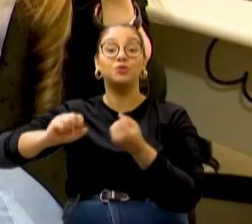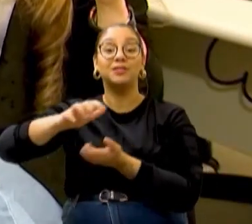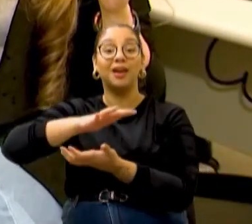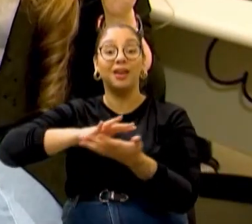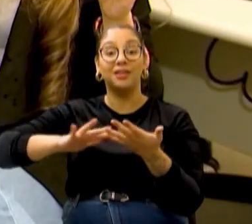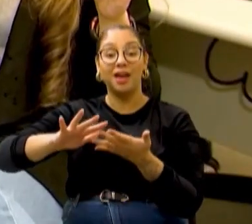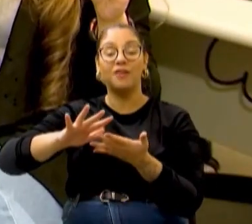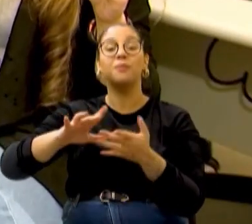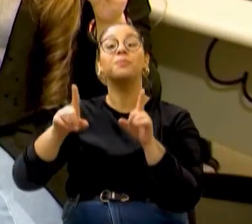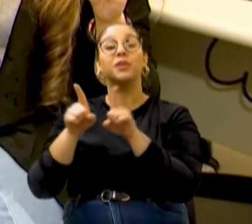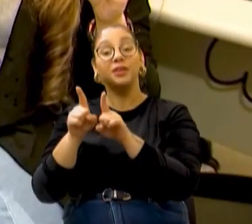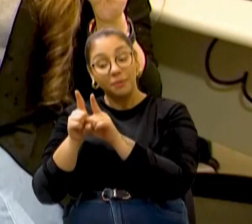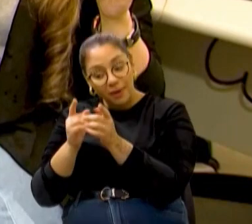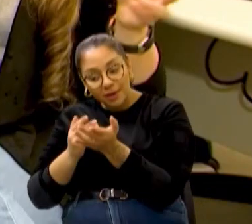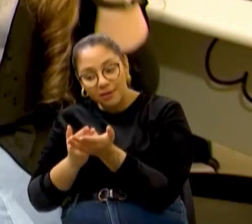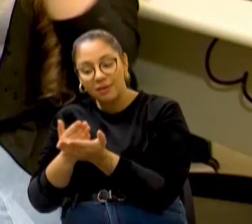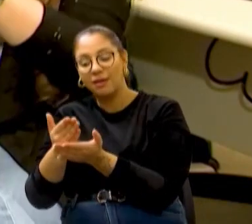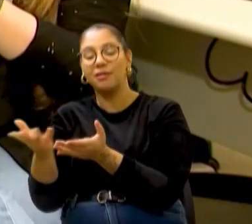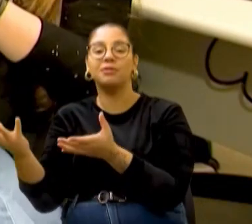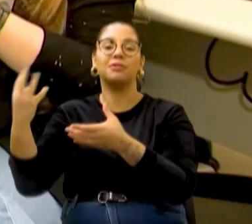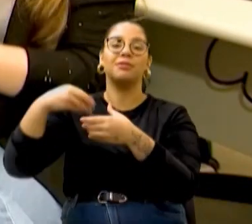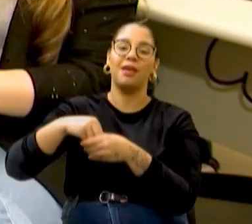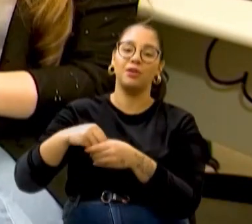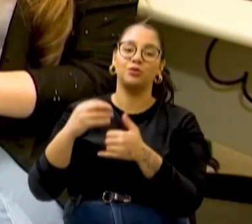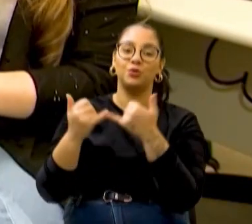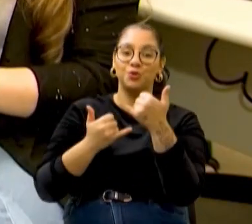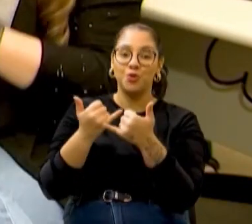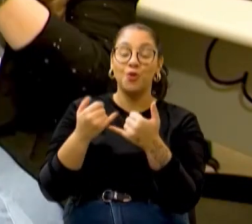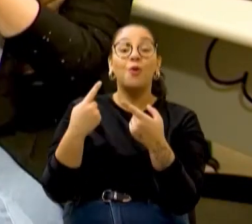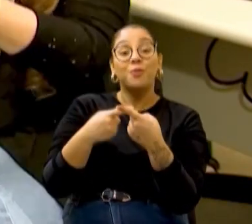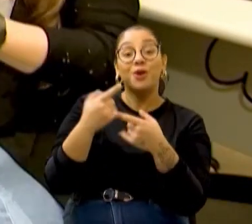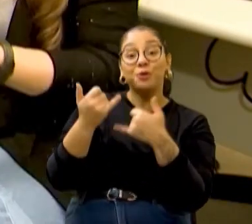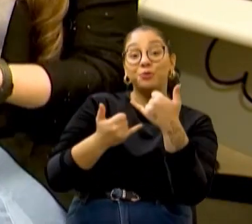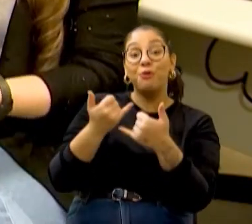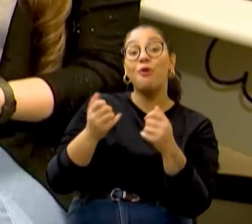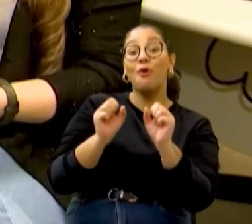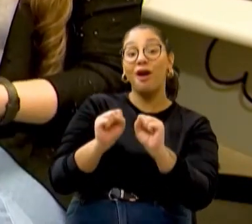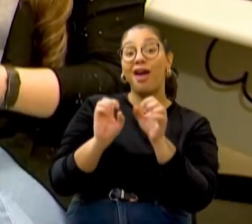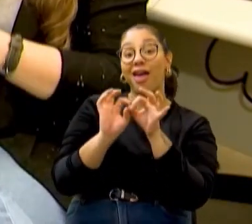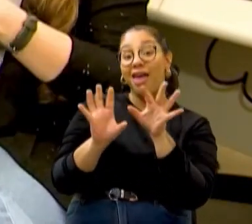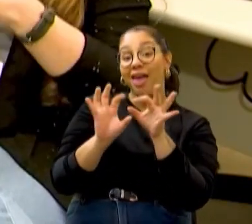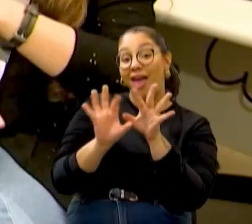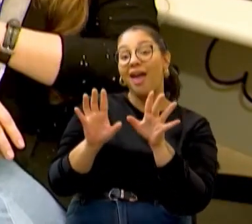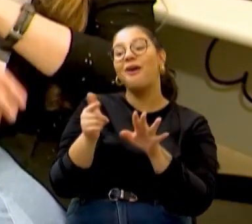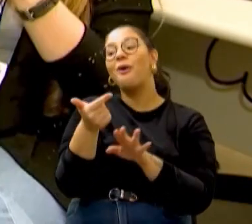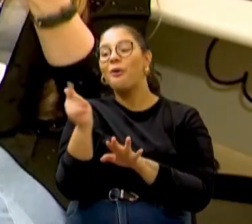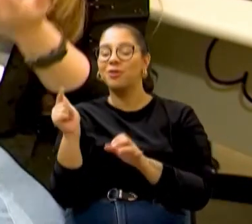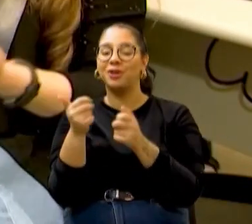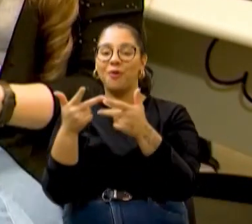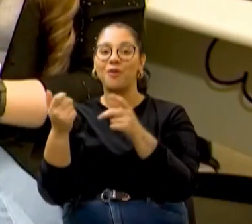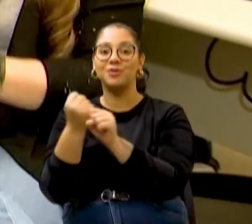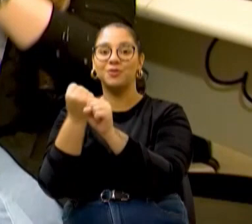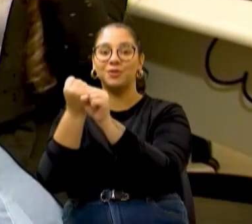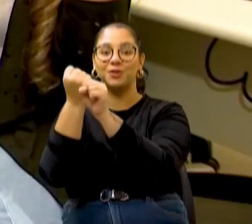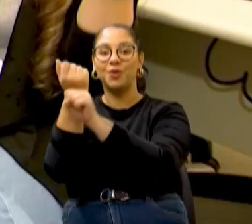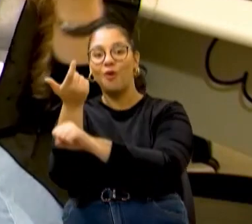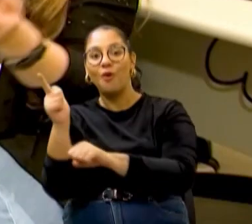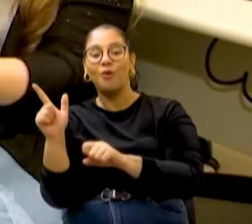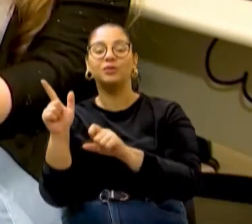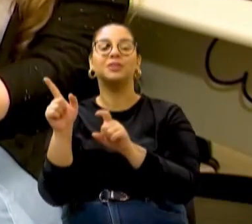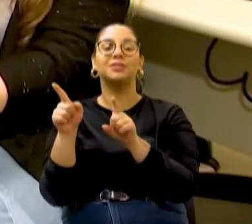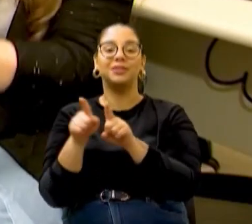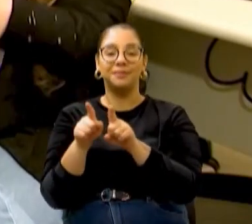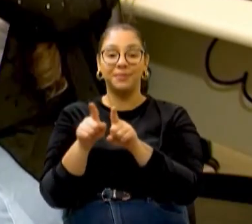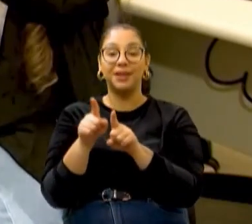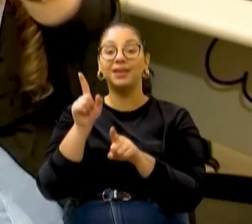tornar esses ambientes Isso no jogo permite também eles vão poder pensar até em outros ambientes